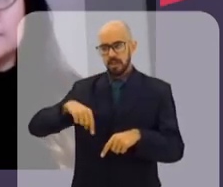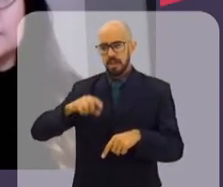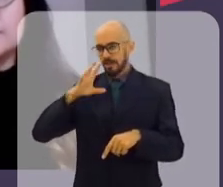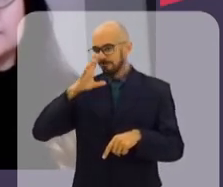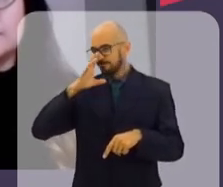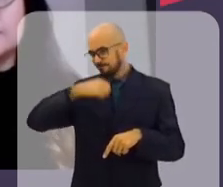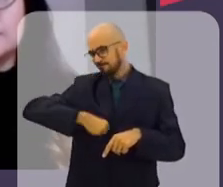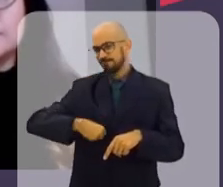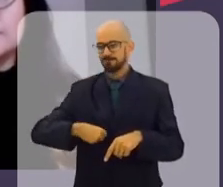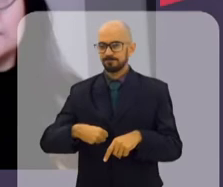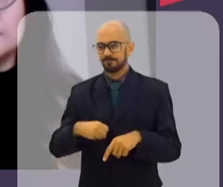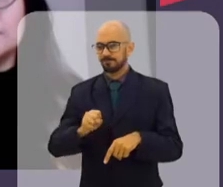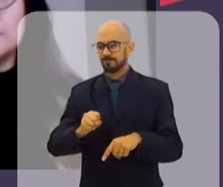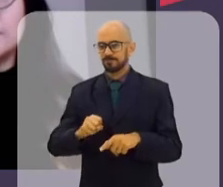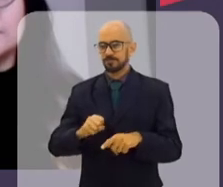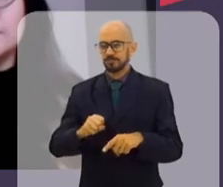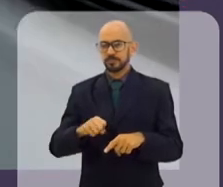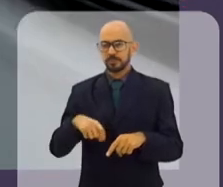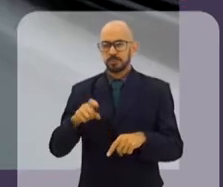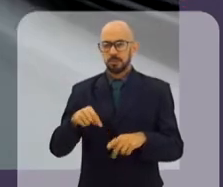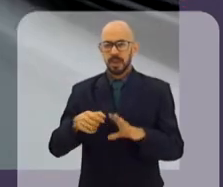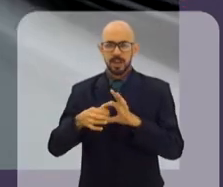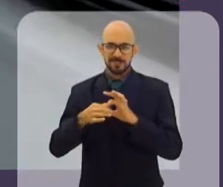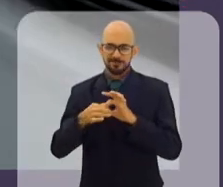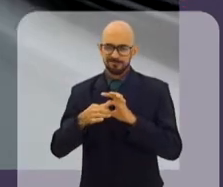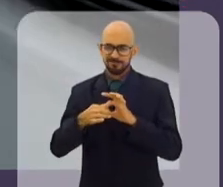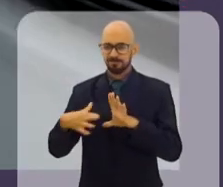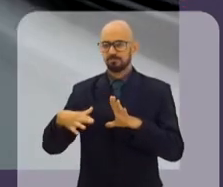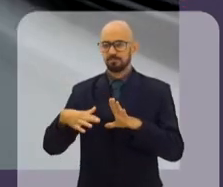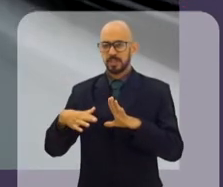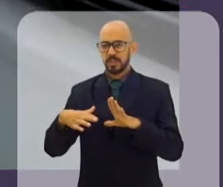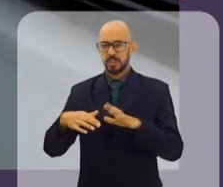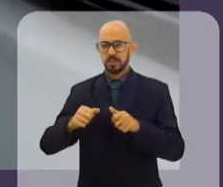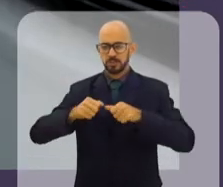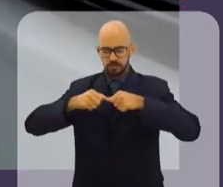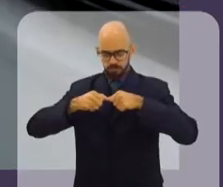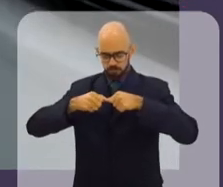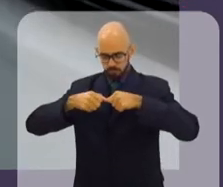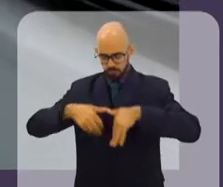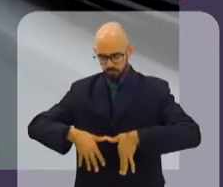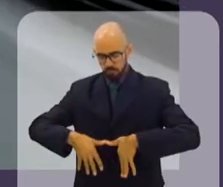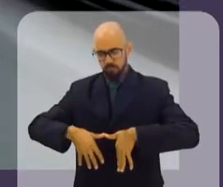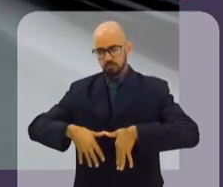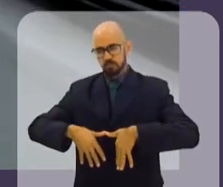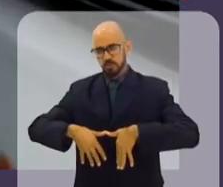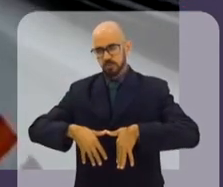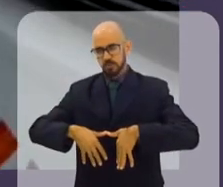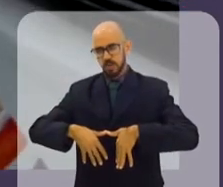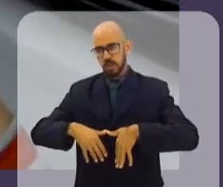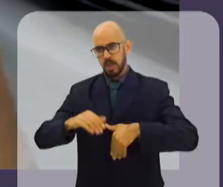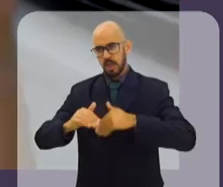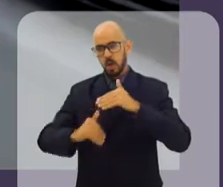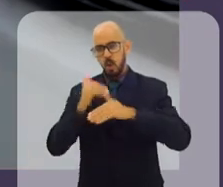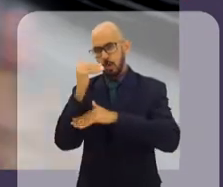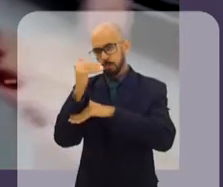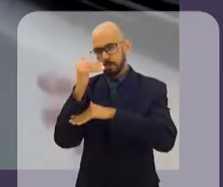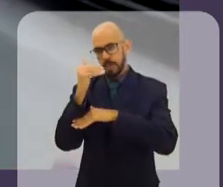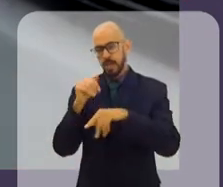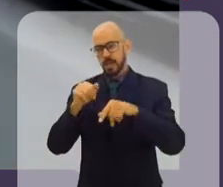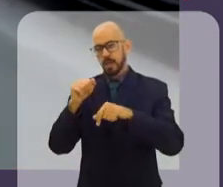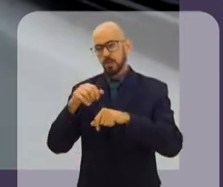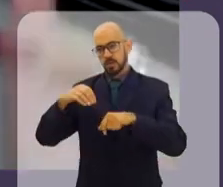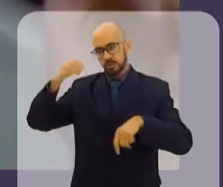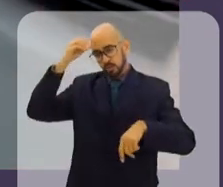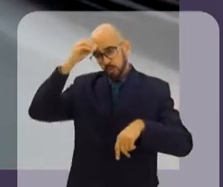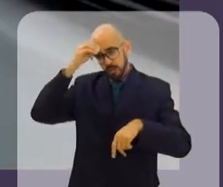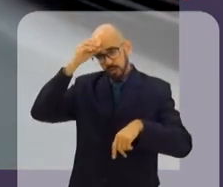a persistência. Persistência para romper com a hierarquia, né? Persistência para romper